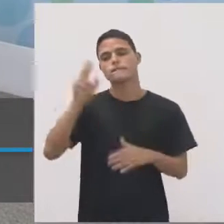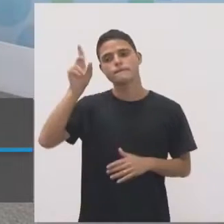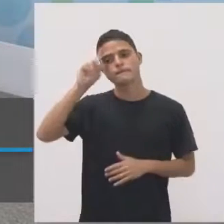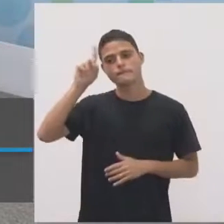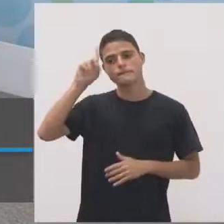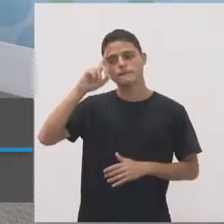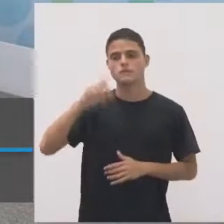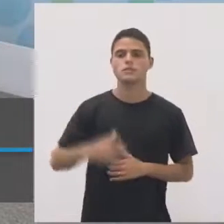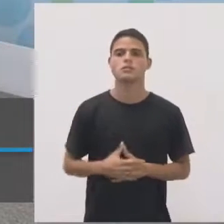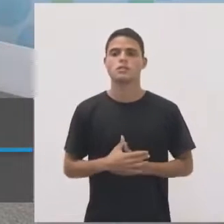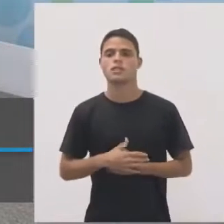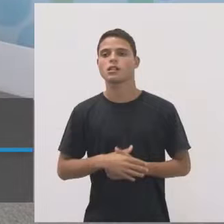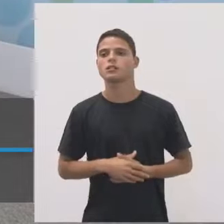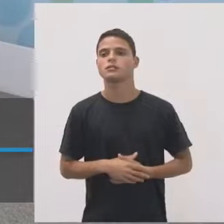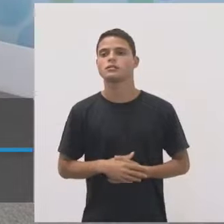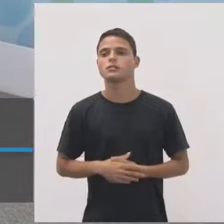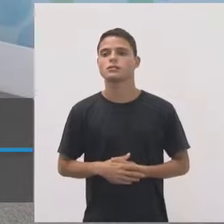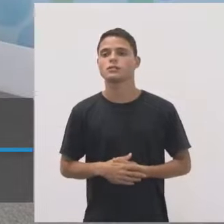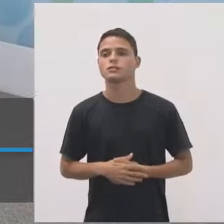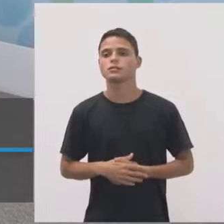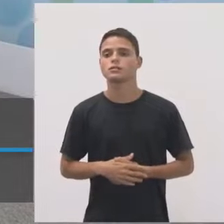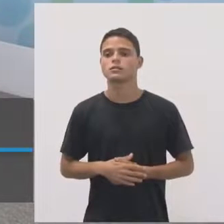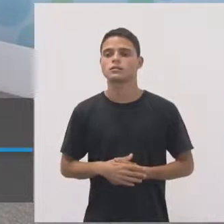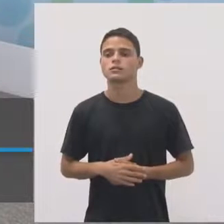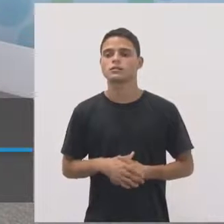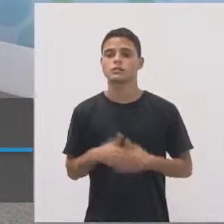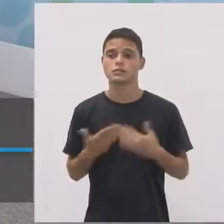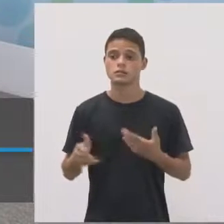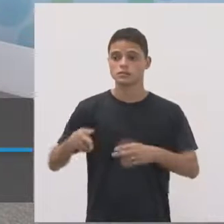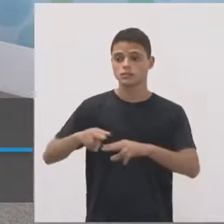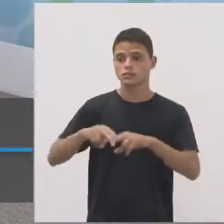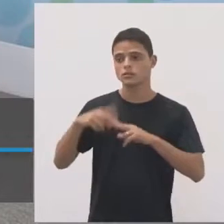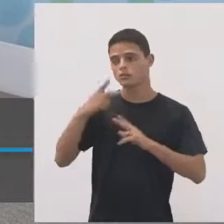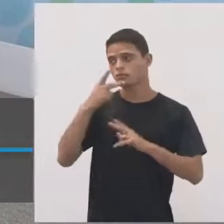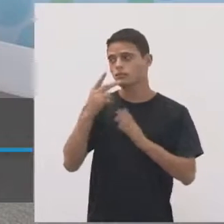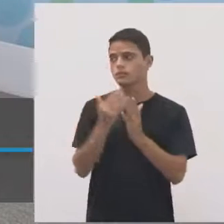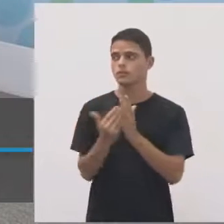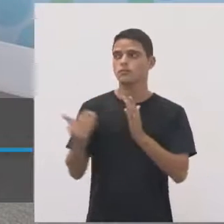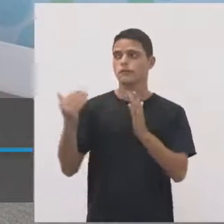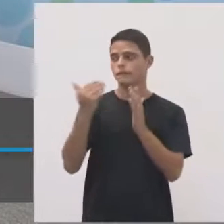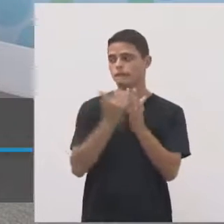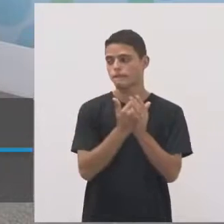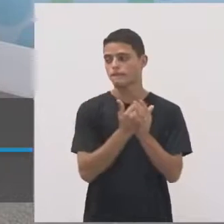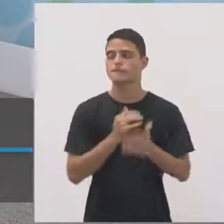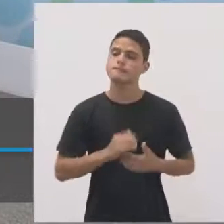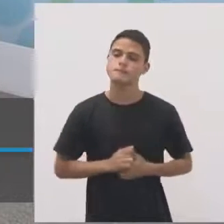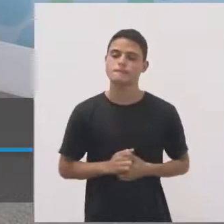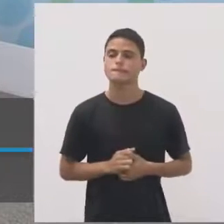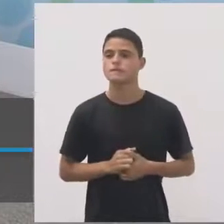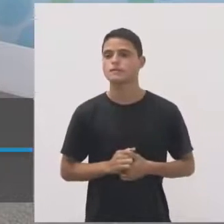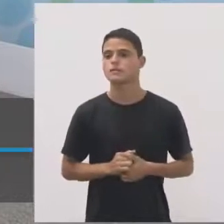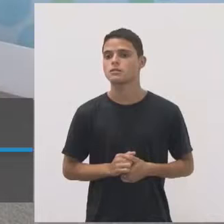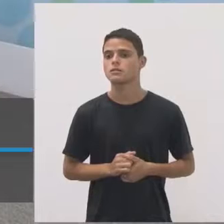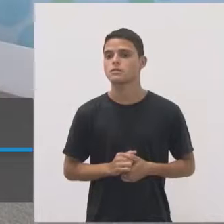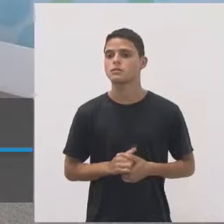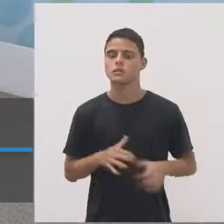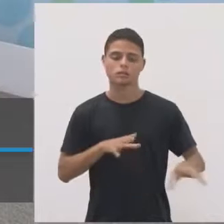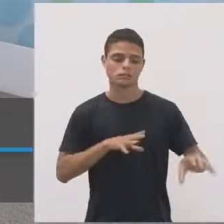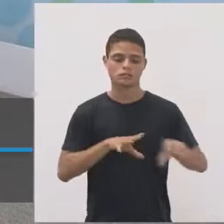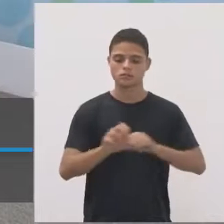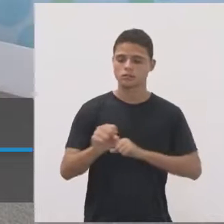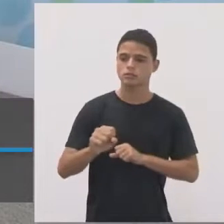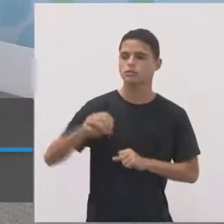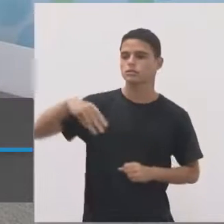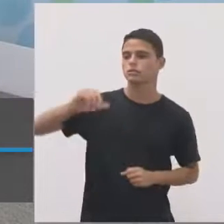nosso cotidiano, né? Então, por isso que a gente fala às vezes mais, né? É muito daquilo, igual quando a gente faz formação da Microsoft